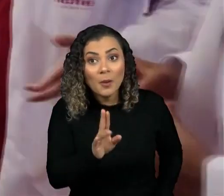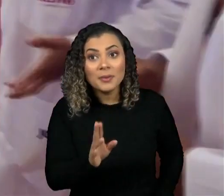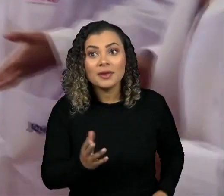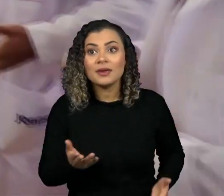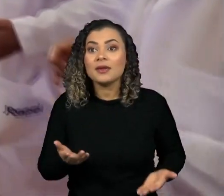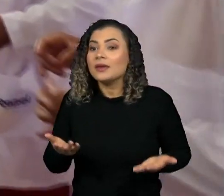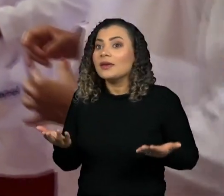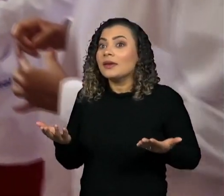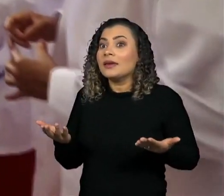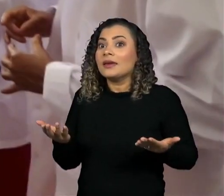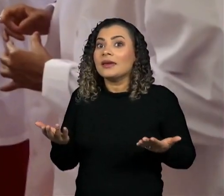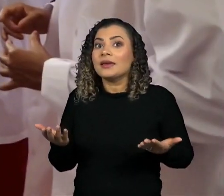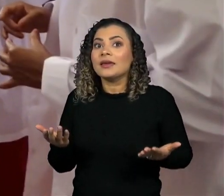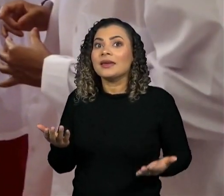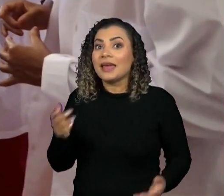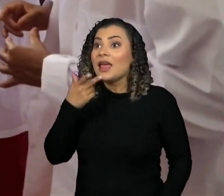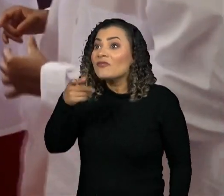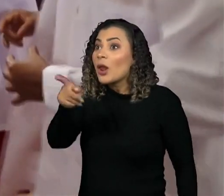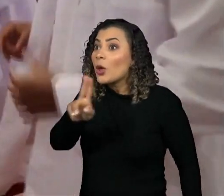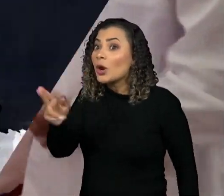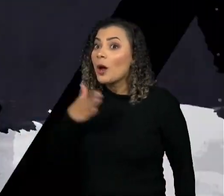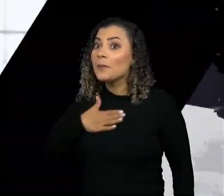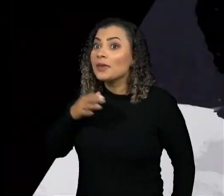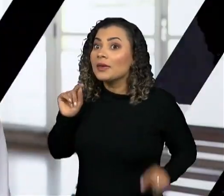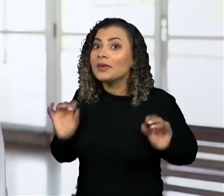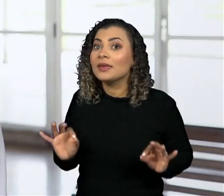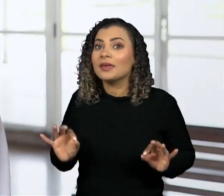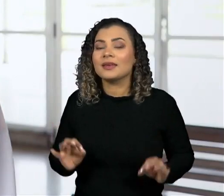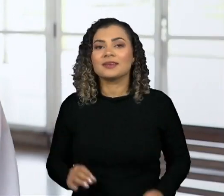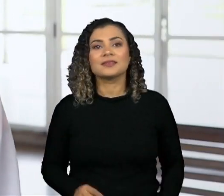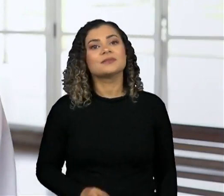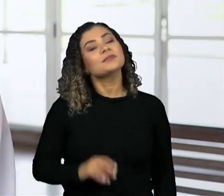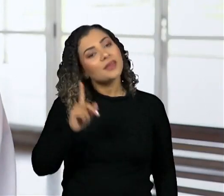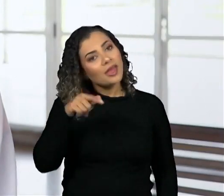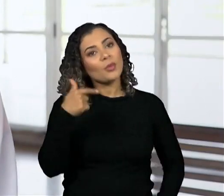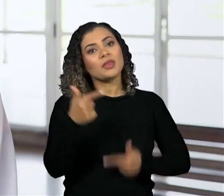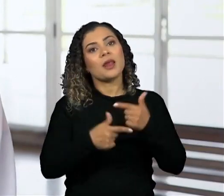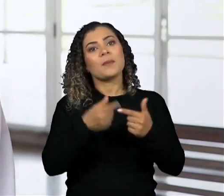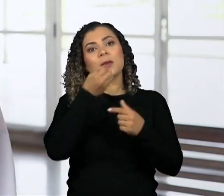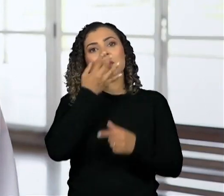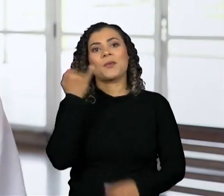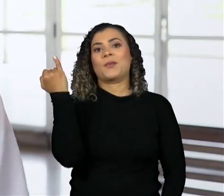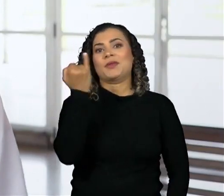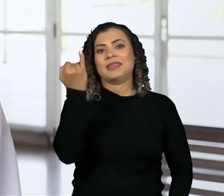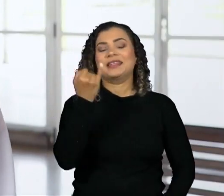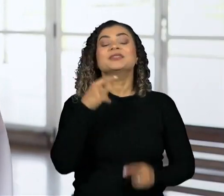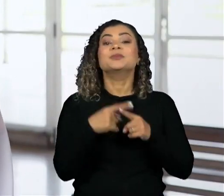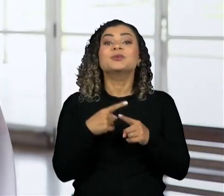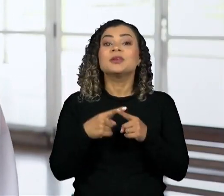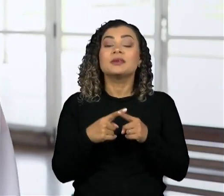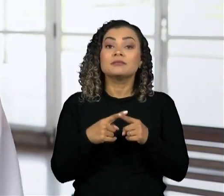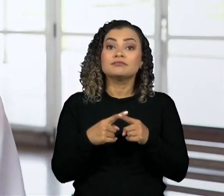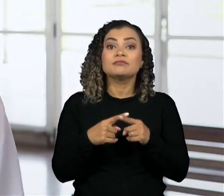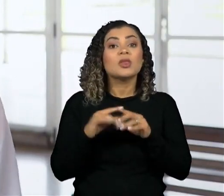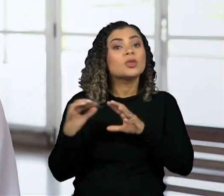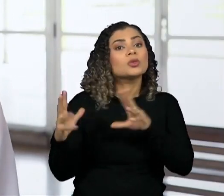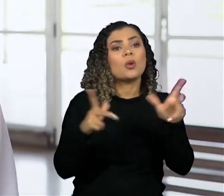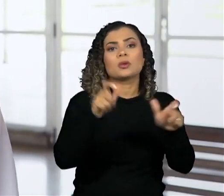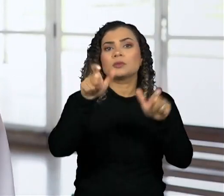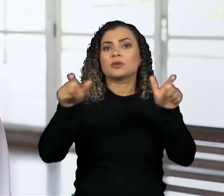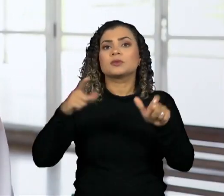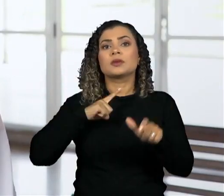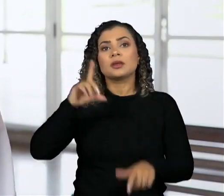Fazer o quê? É um trabalho que eu acho muito relevante, quando a gente parte da ideia de que todo mundo tem